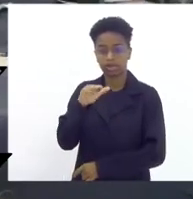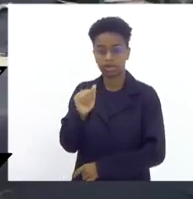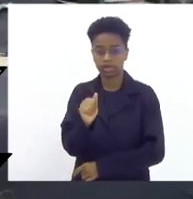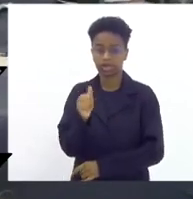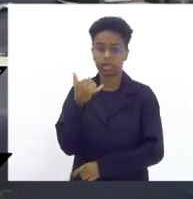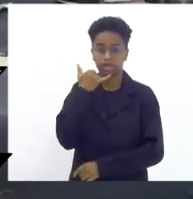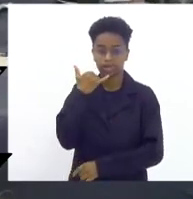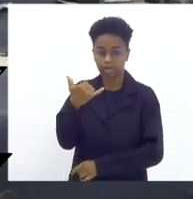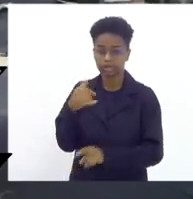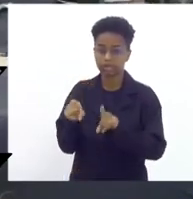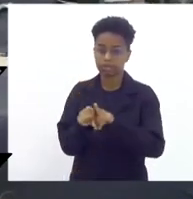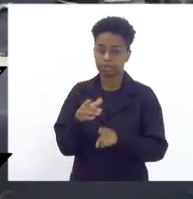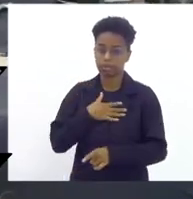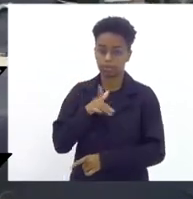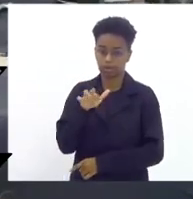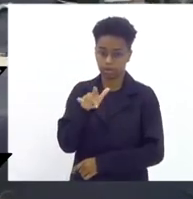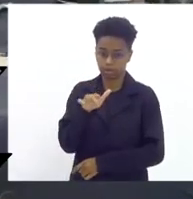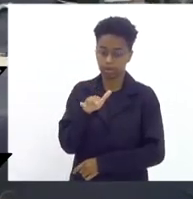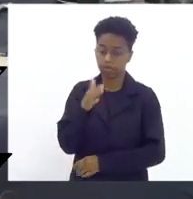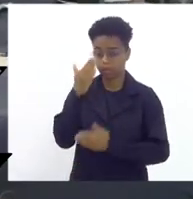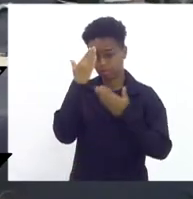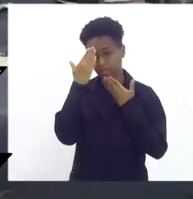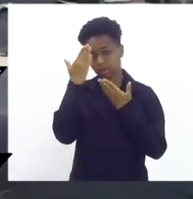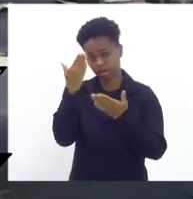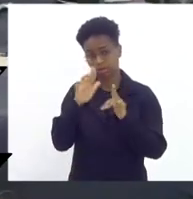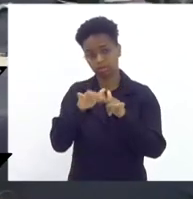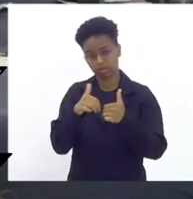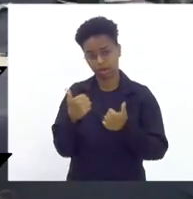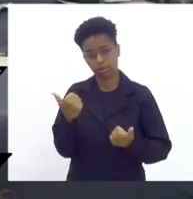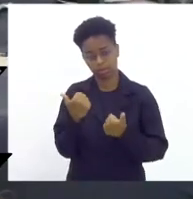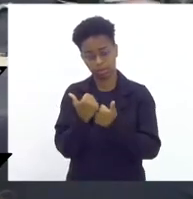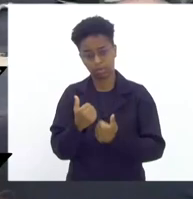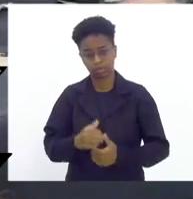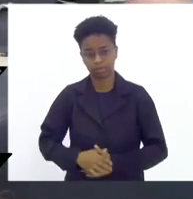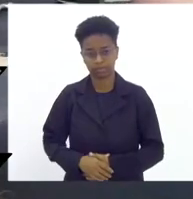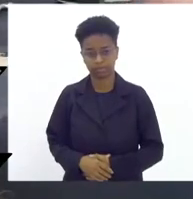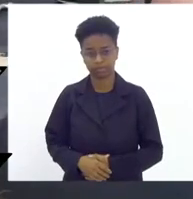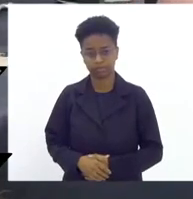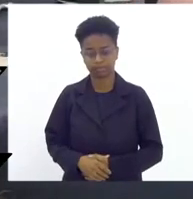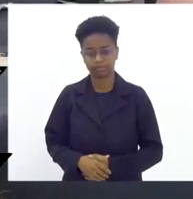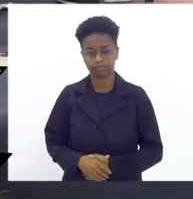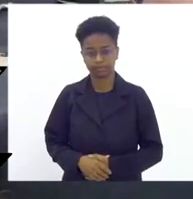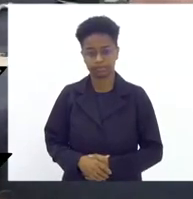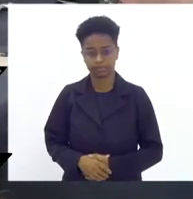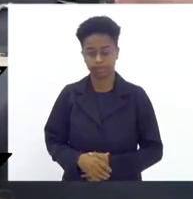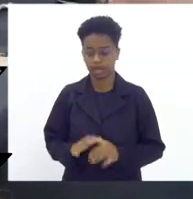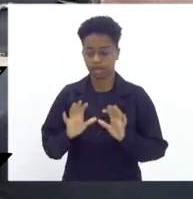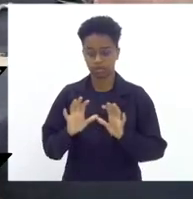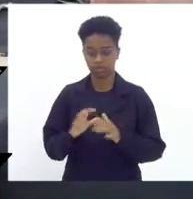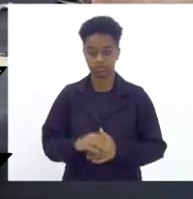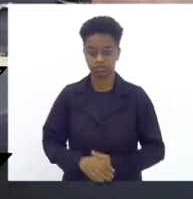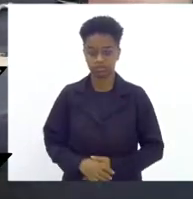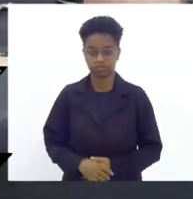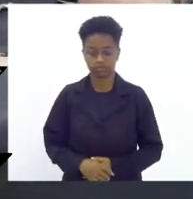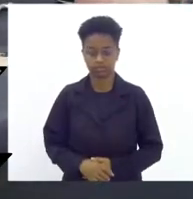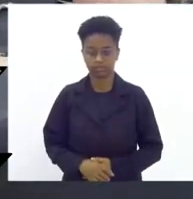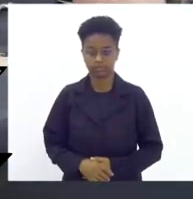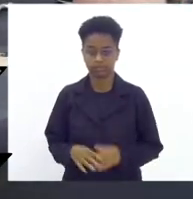meu irmão também que obrigado por toda a força é isso